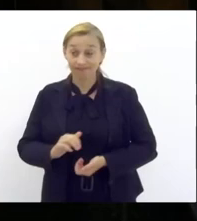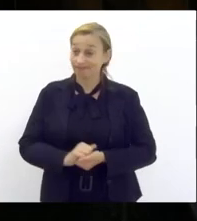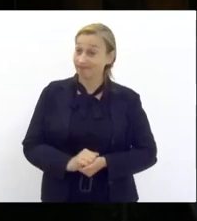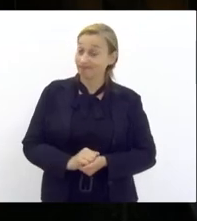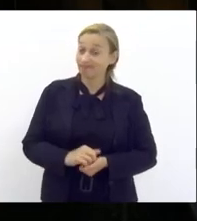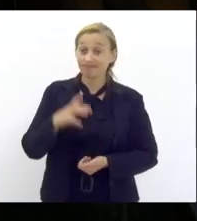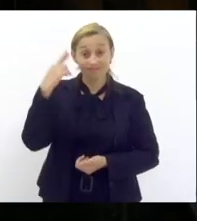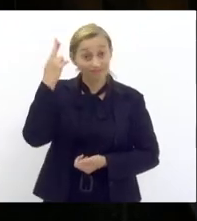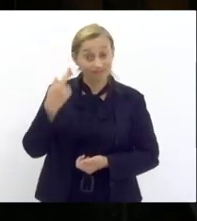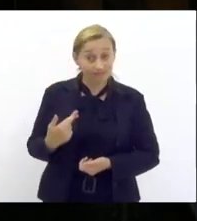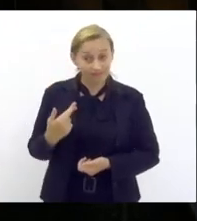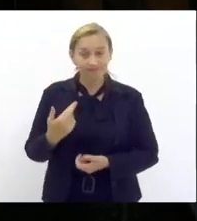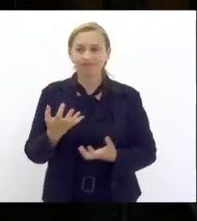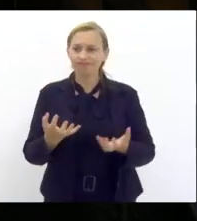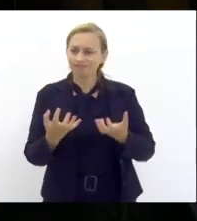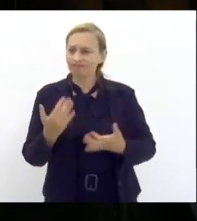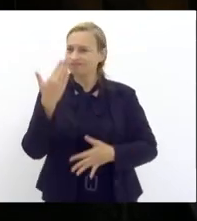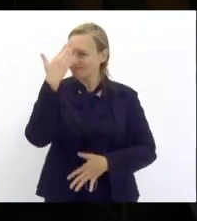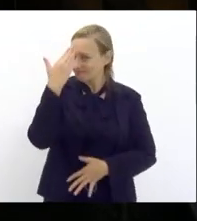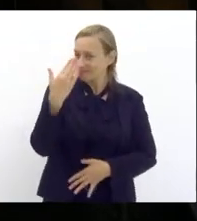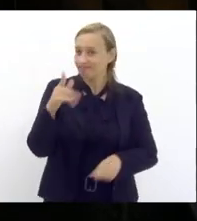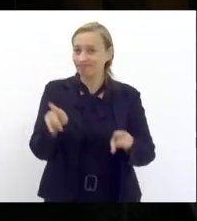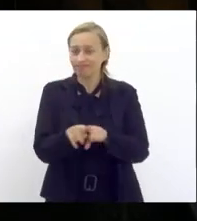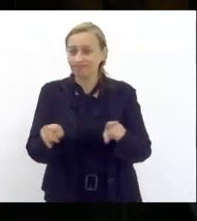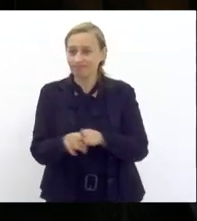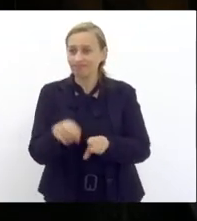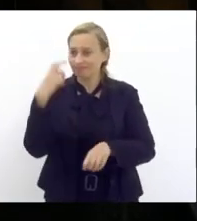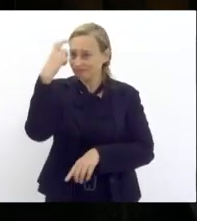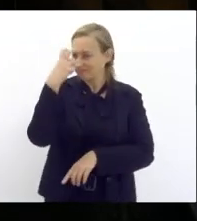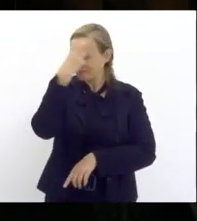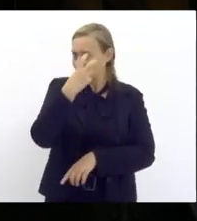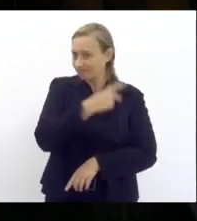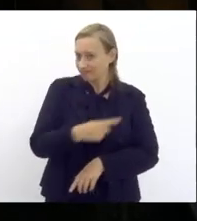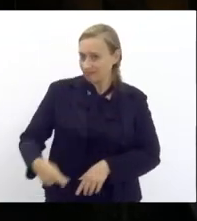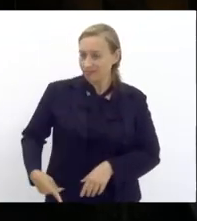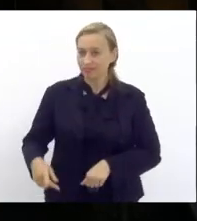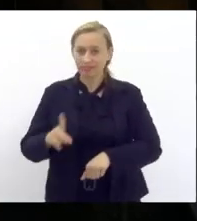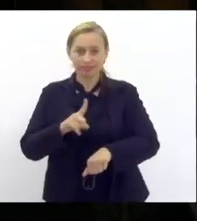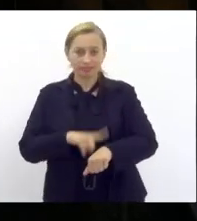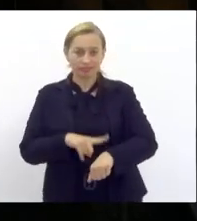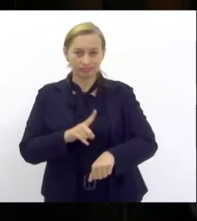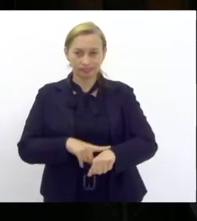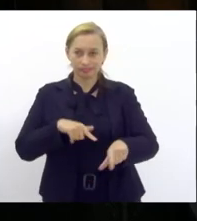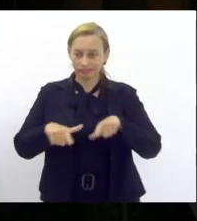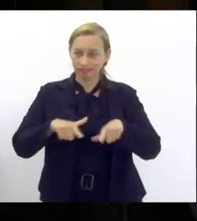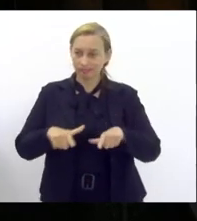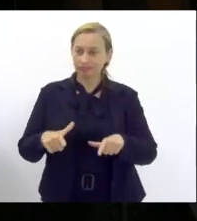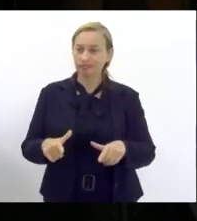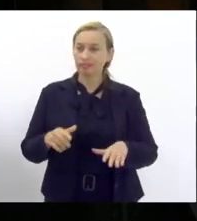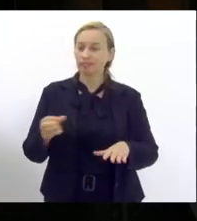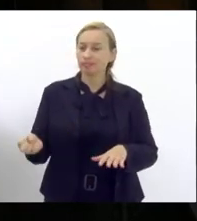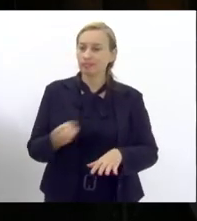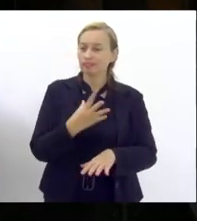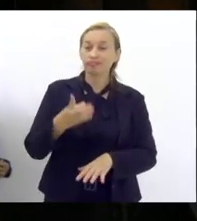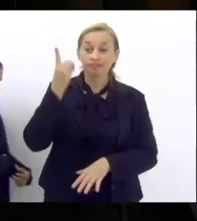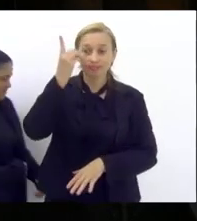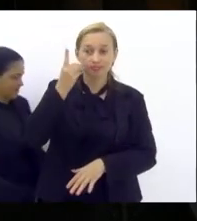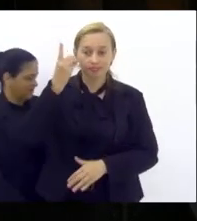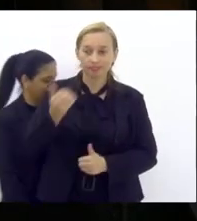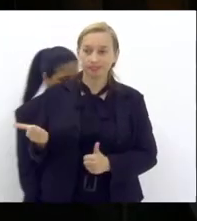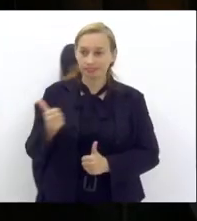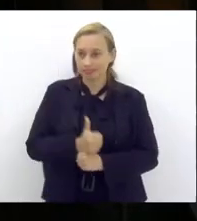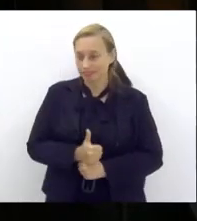Presidente Renata Souza, eu quero agradecer também à presidente Verônica, que estava aqui presidindo esse momento, aos nobres deputados,